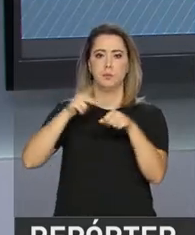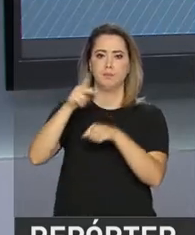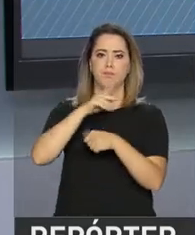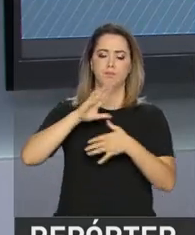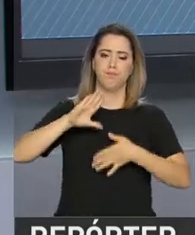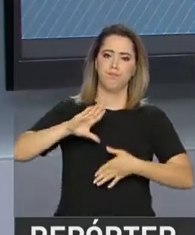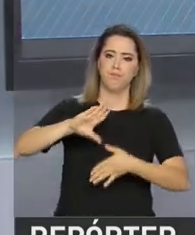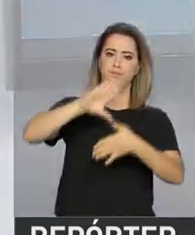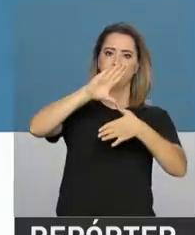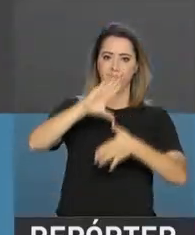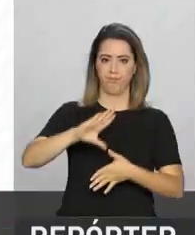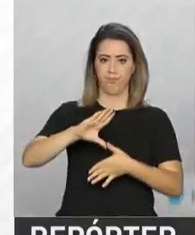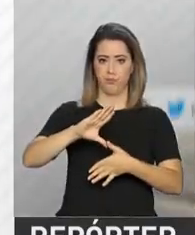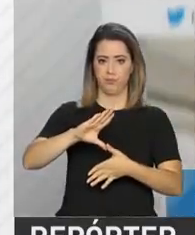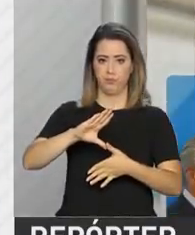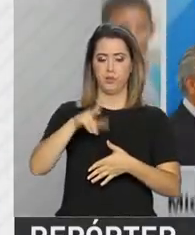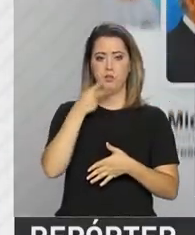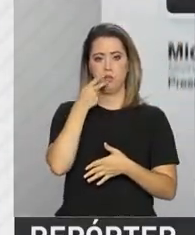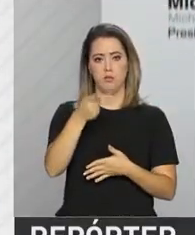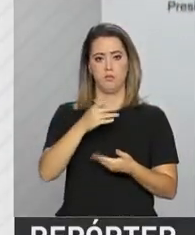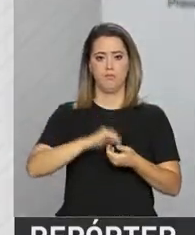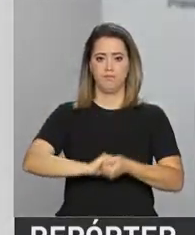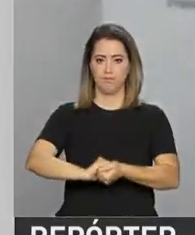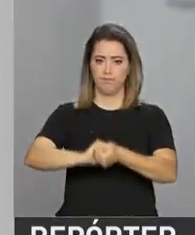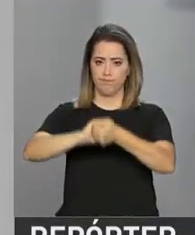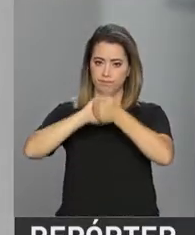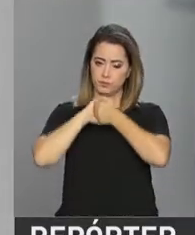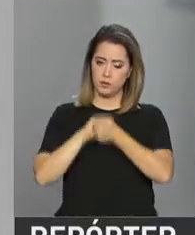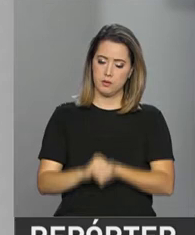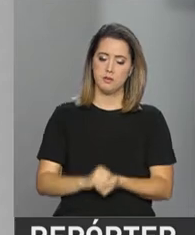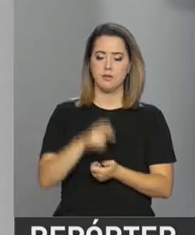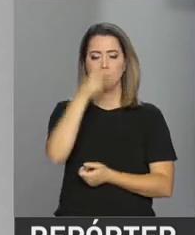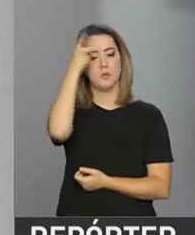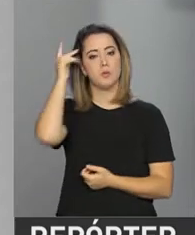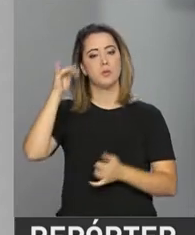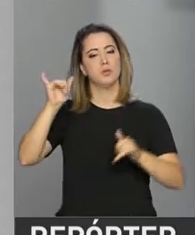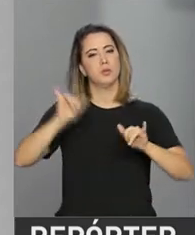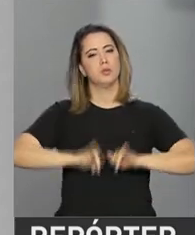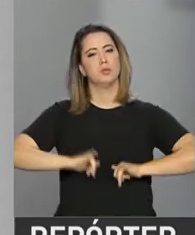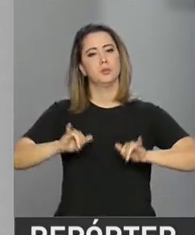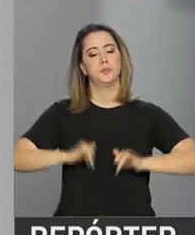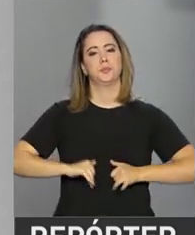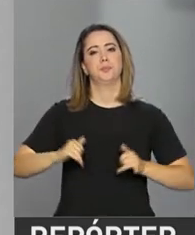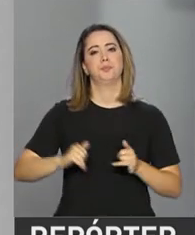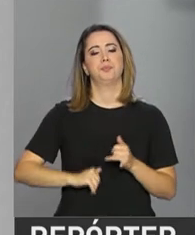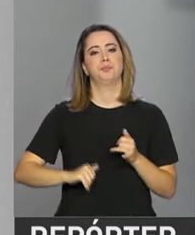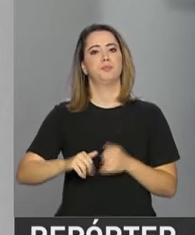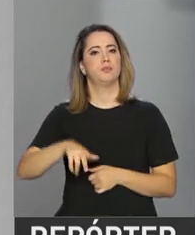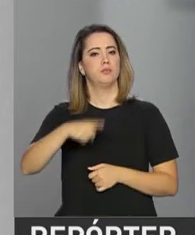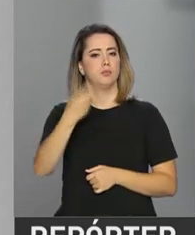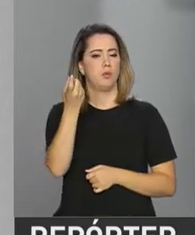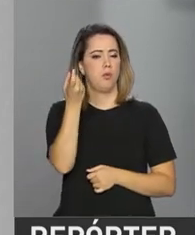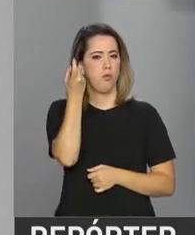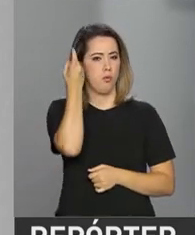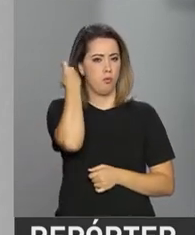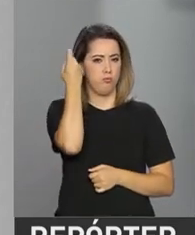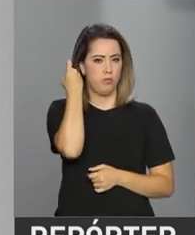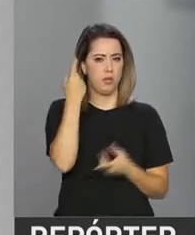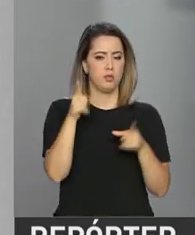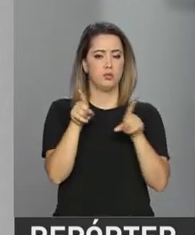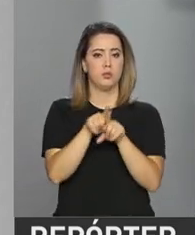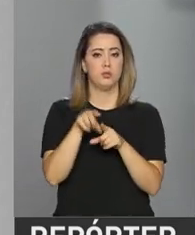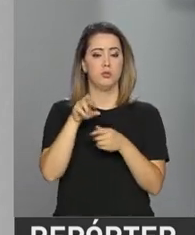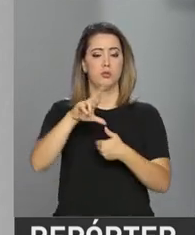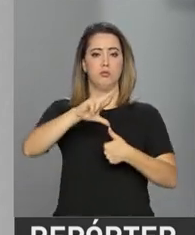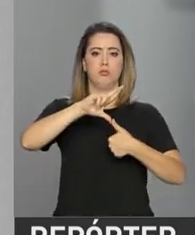americano temer se solidarizou com as vítimas do terremoto que atingiu o méxico e do furacão irmã que atingiu o